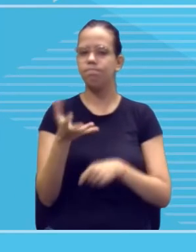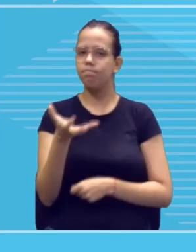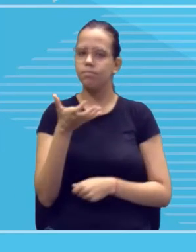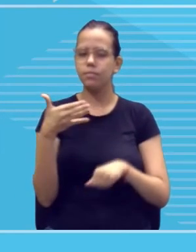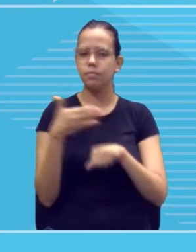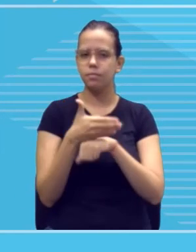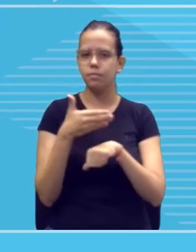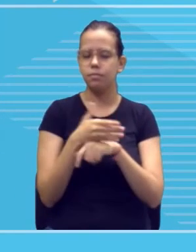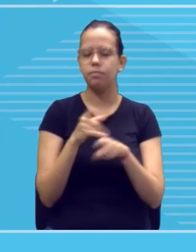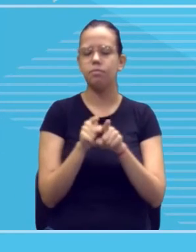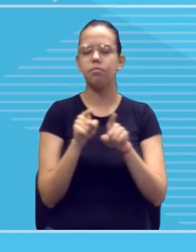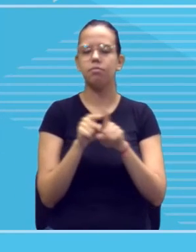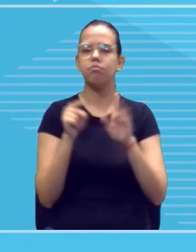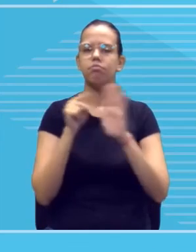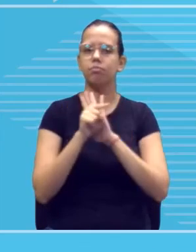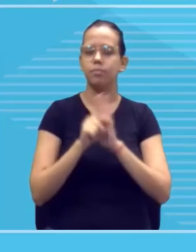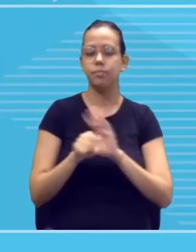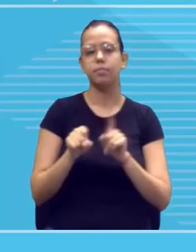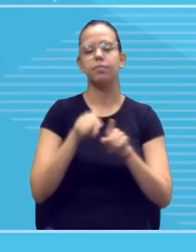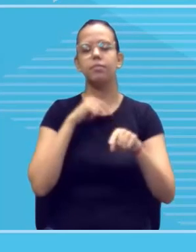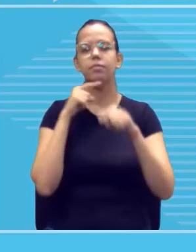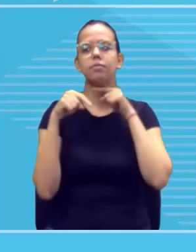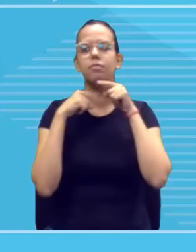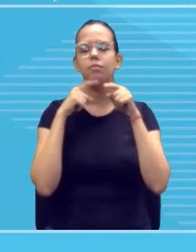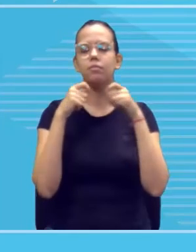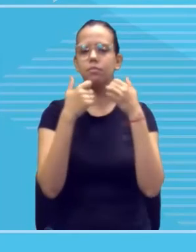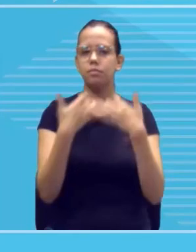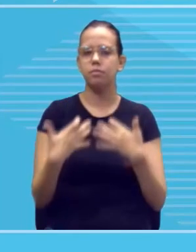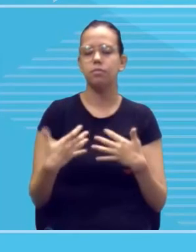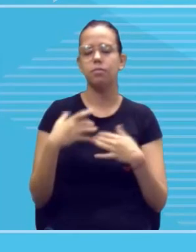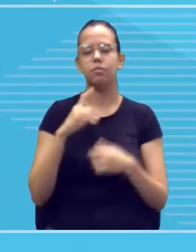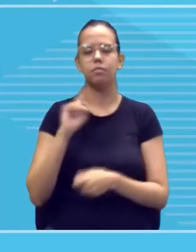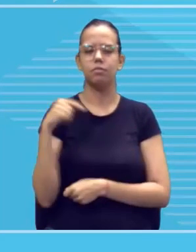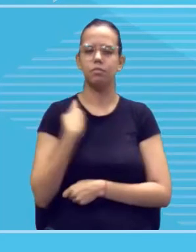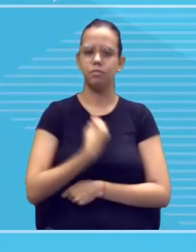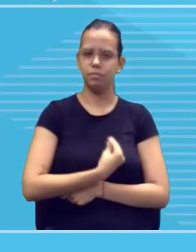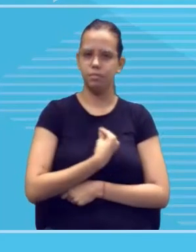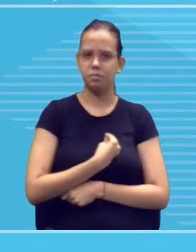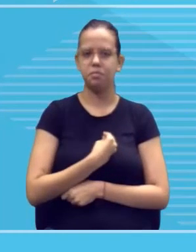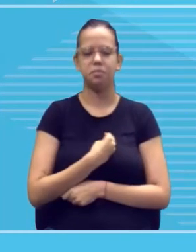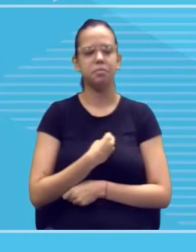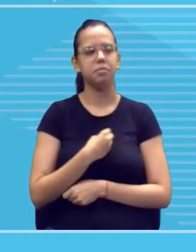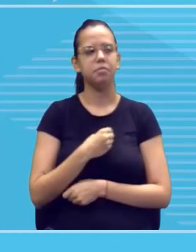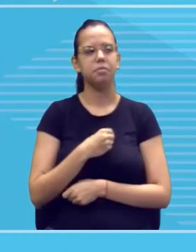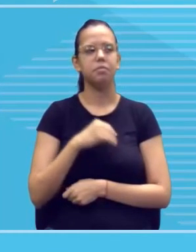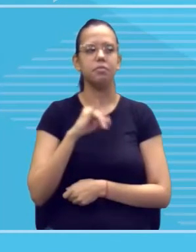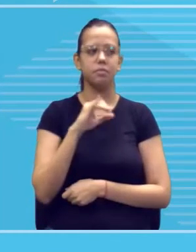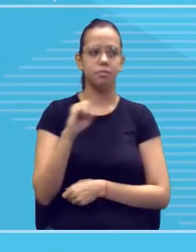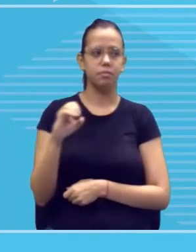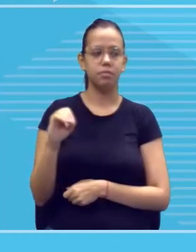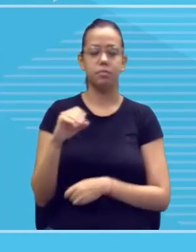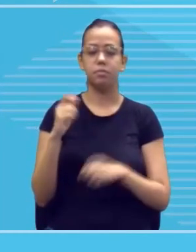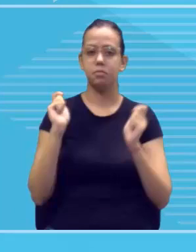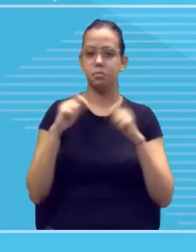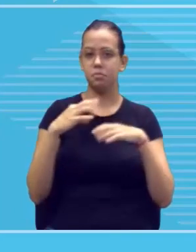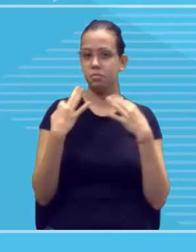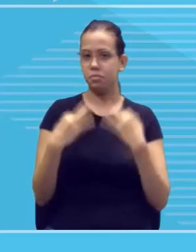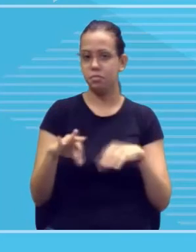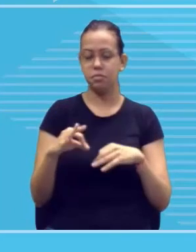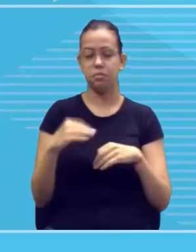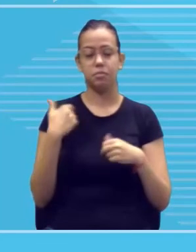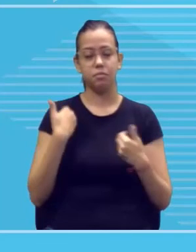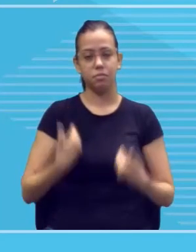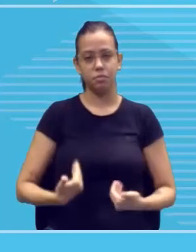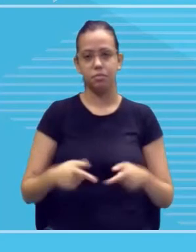participar fazer perguntas tirar dúvidas a gente tá aqui para isso Beleza gente pode ter certeza tanto eu como qualquer outro